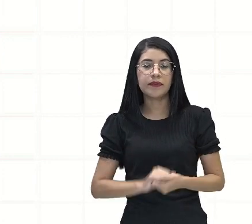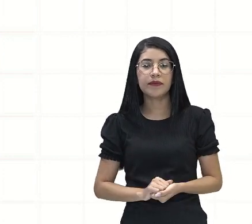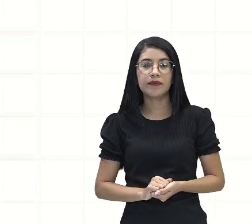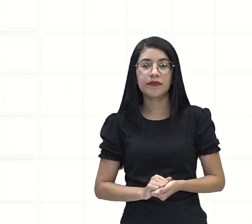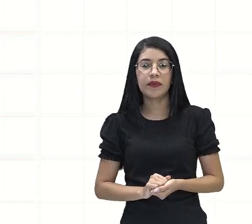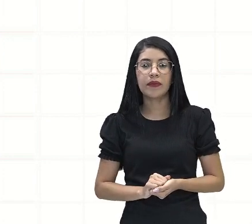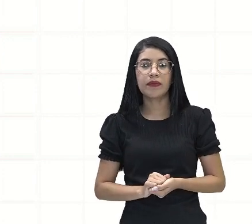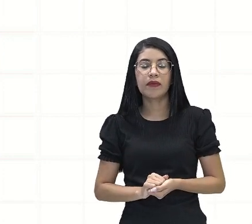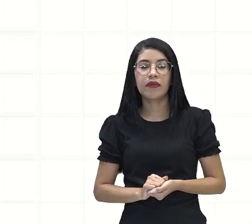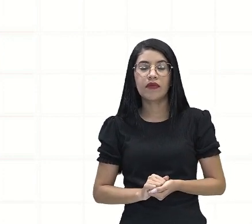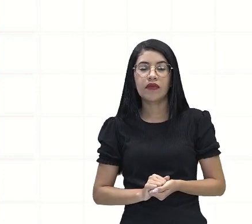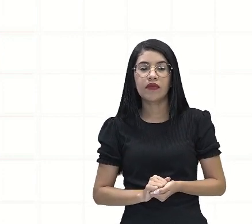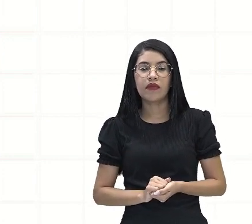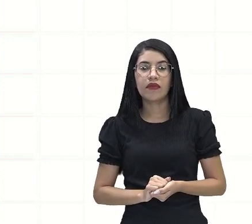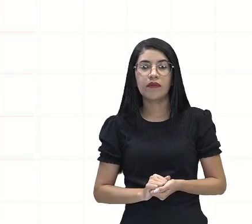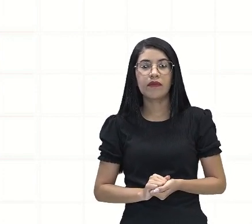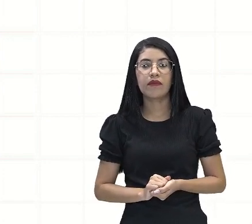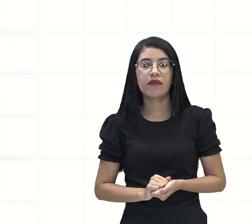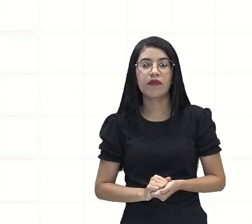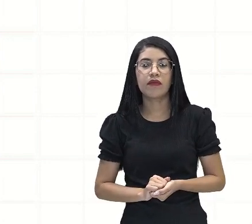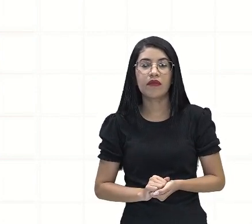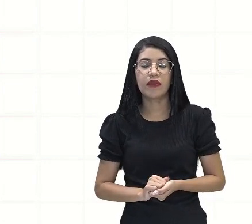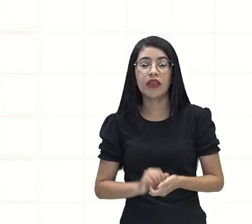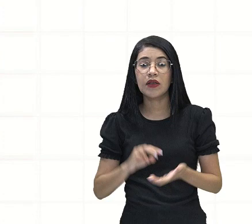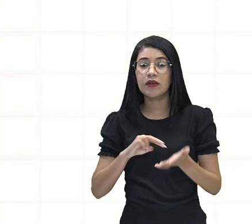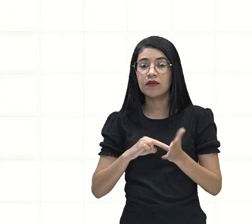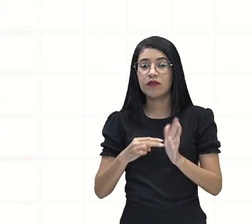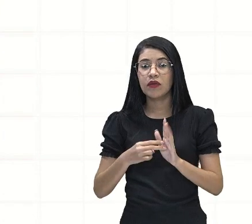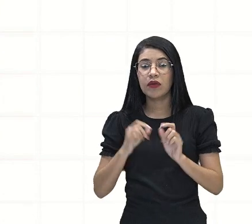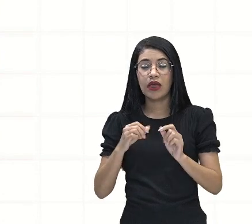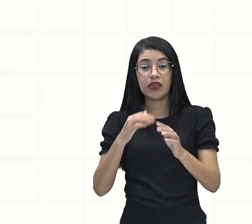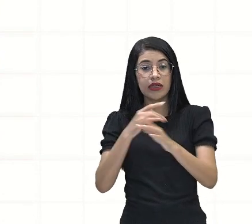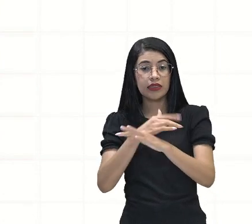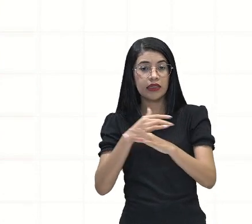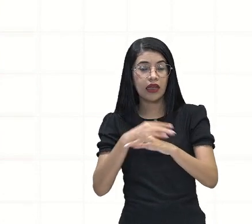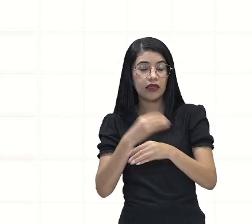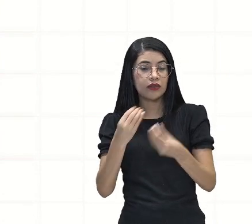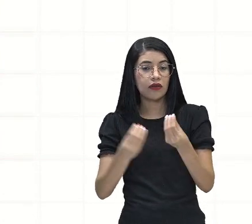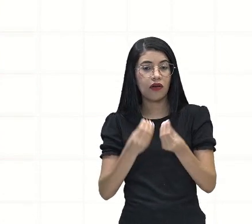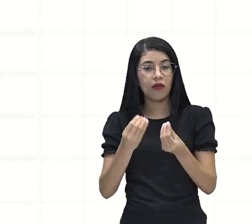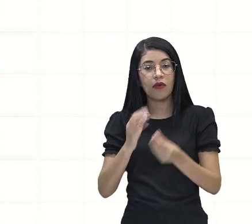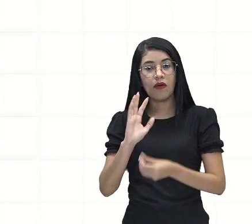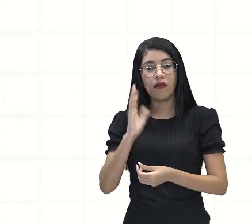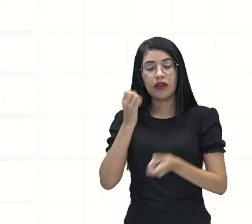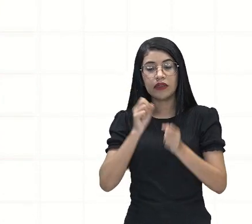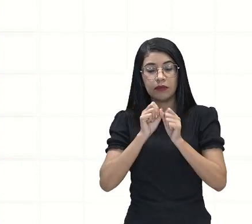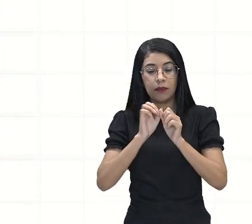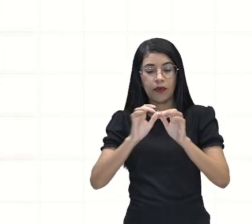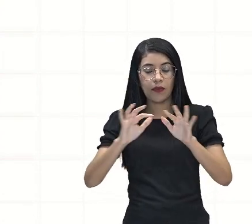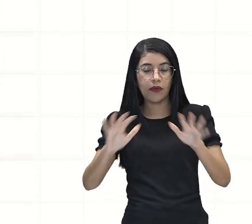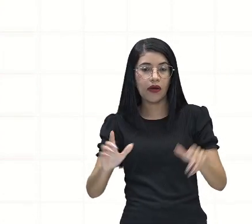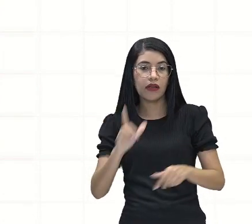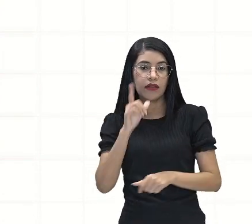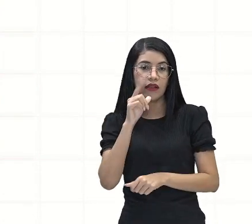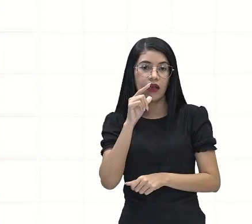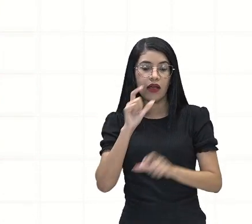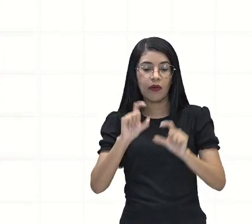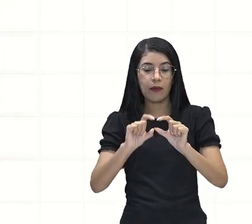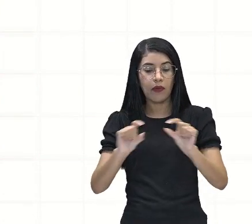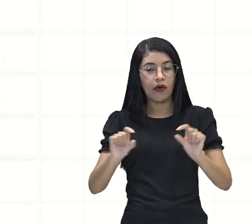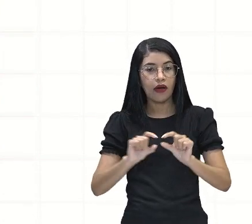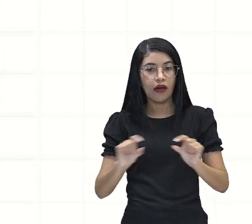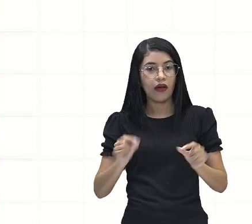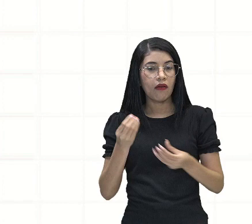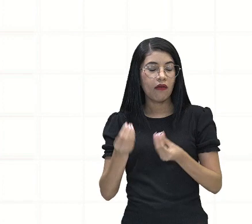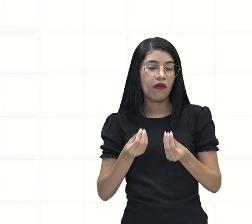básico na rede urbana ou seja nas cidades mas aí qual Qual é esse saneamento básico é